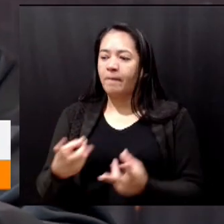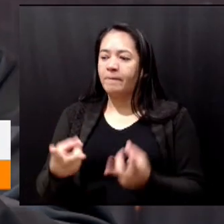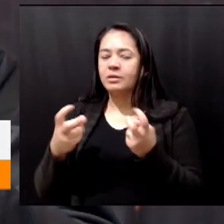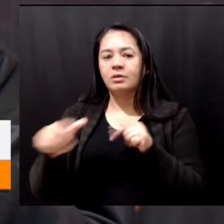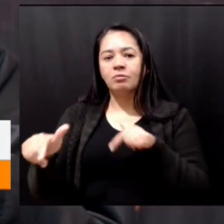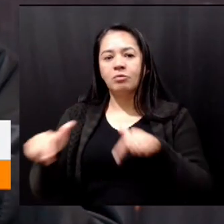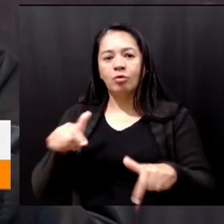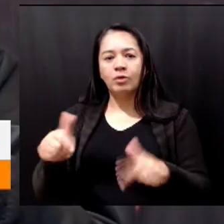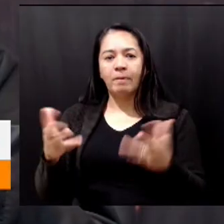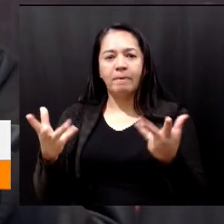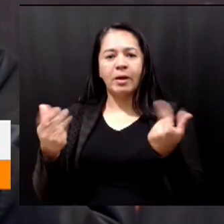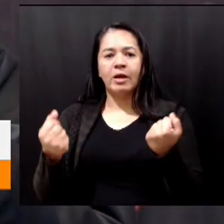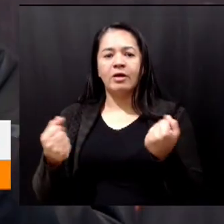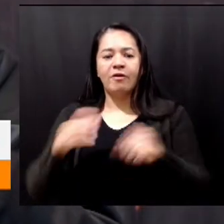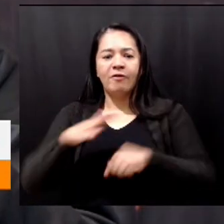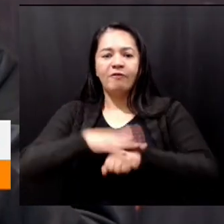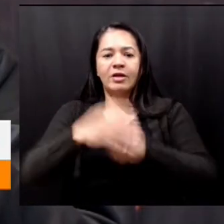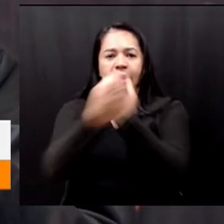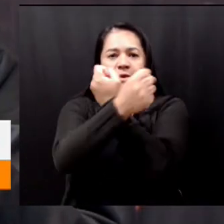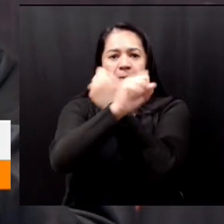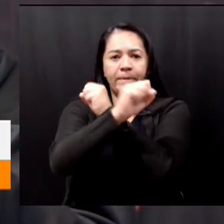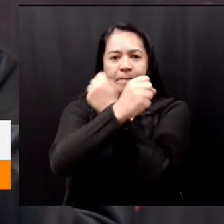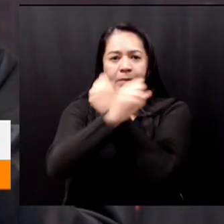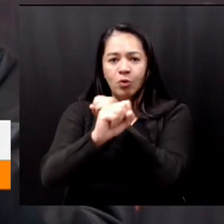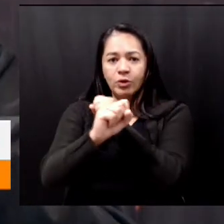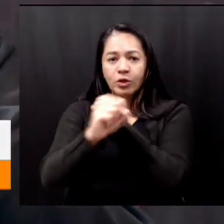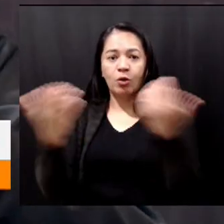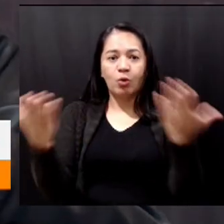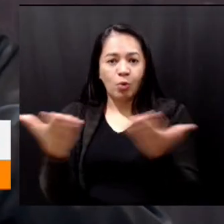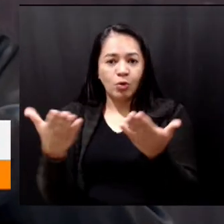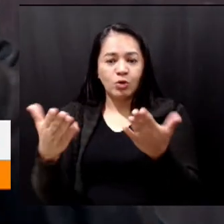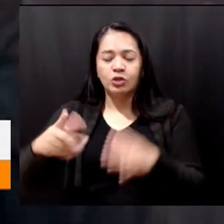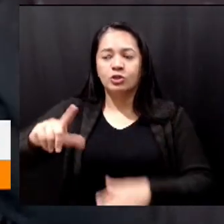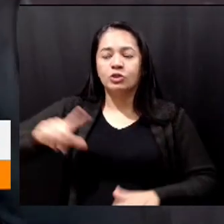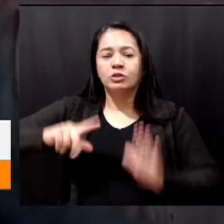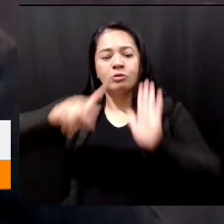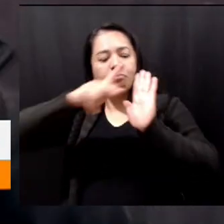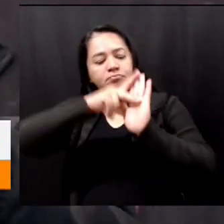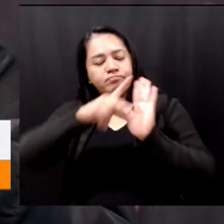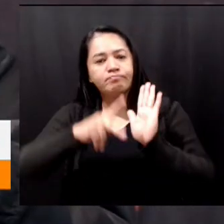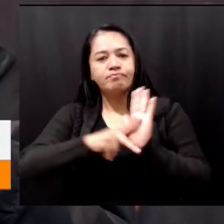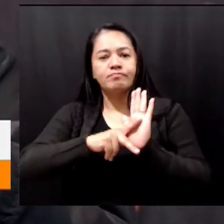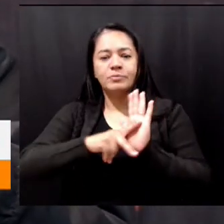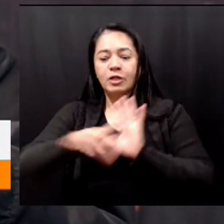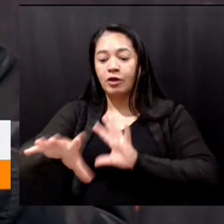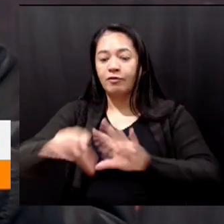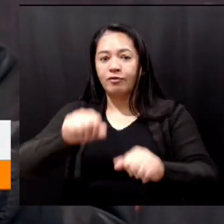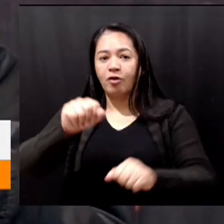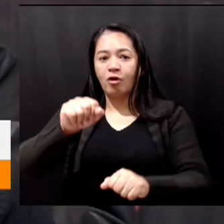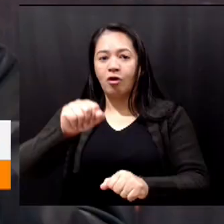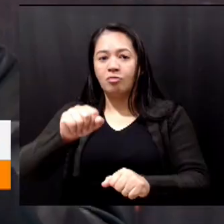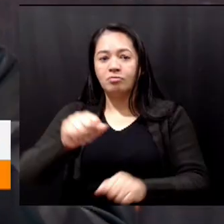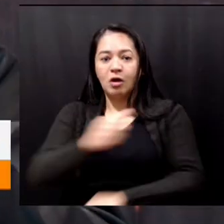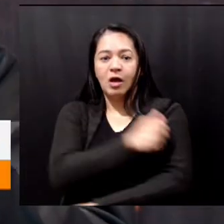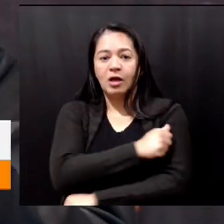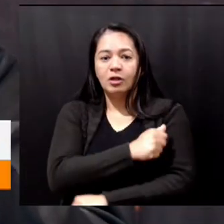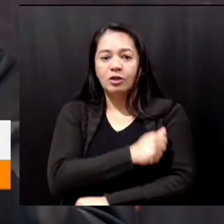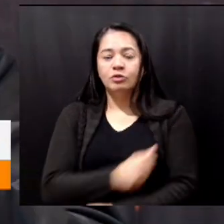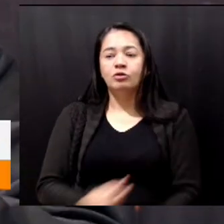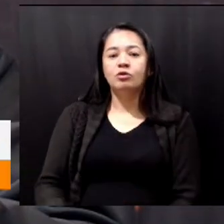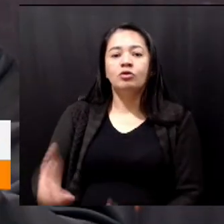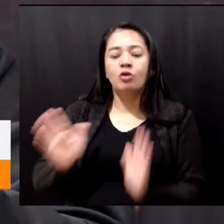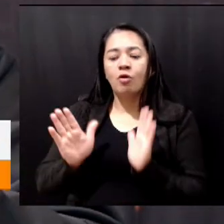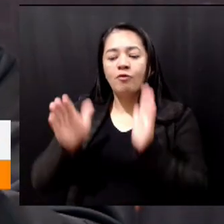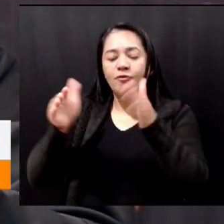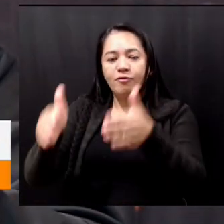Espaço Mescla. A PUC hoje tem programas que formam estudantes com cabeça empreendedora. Maravilha. Né? Então a gente começa